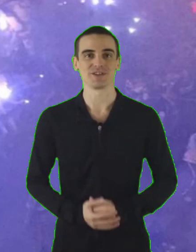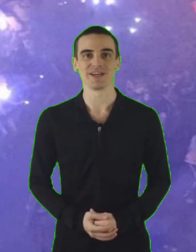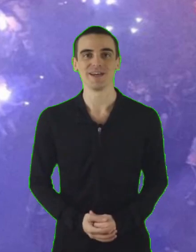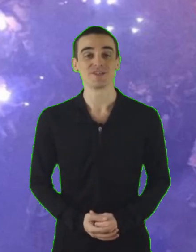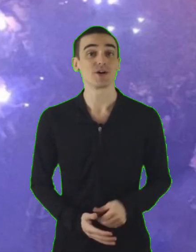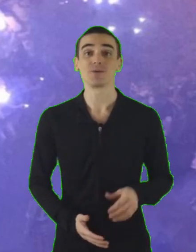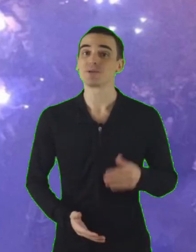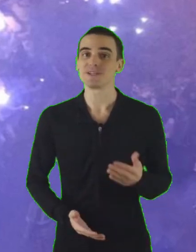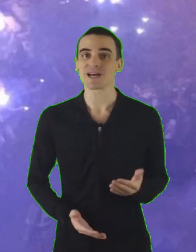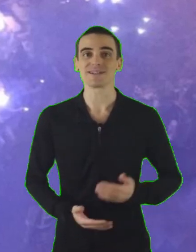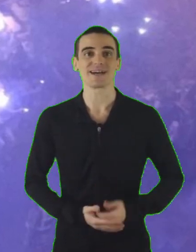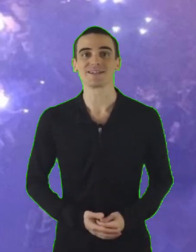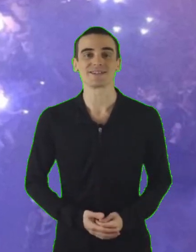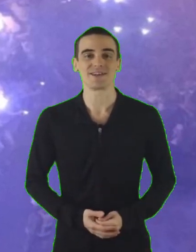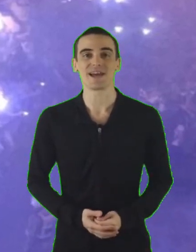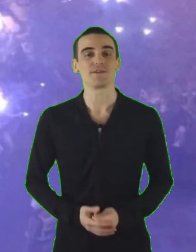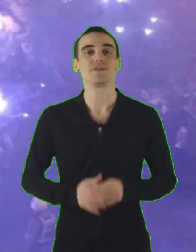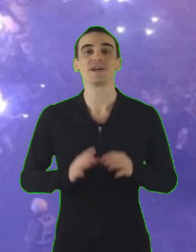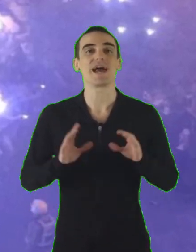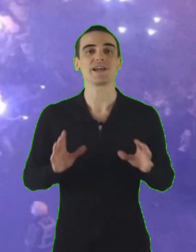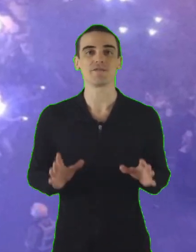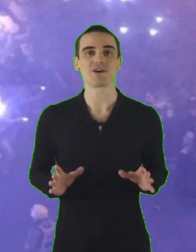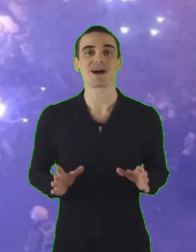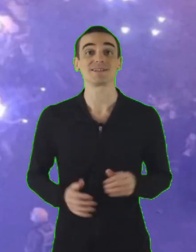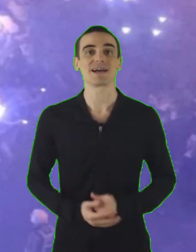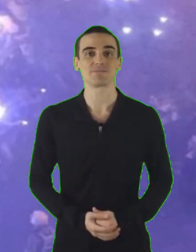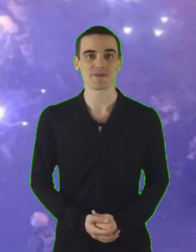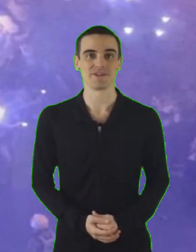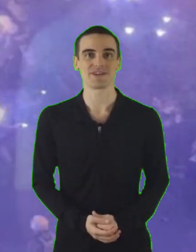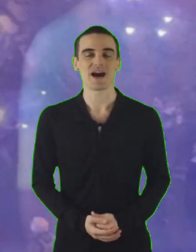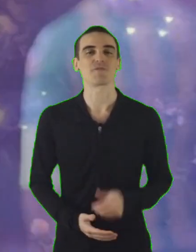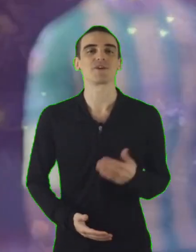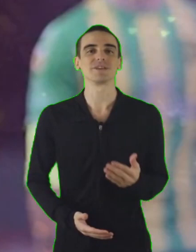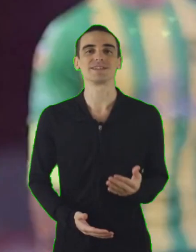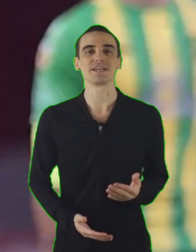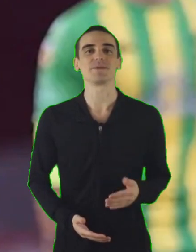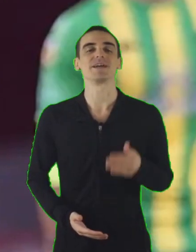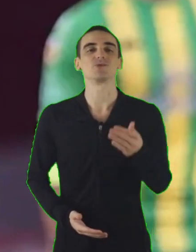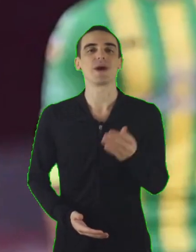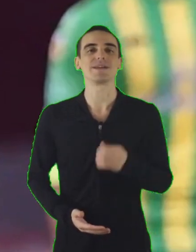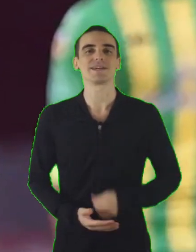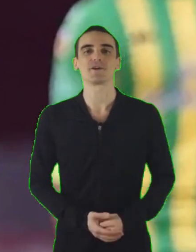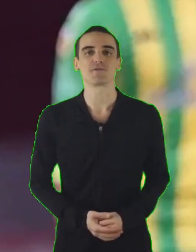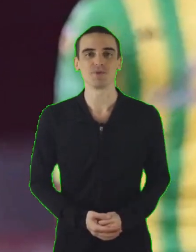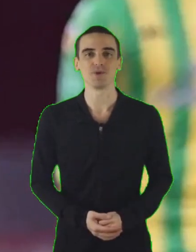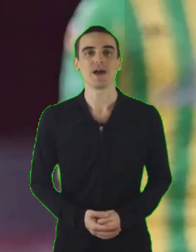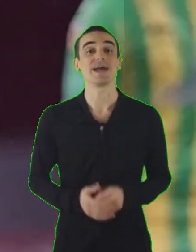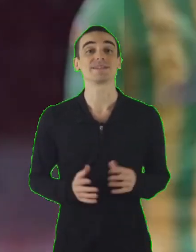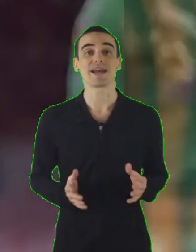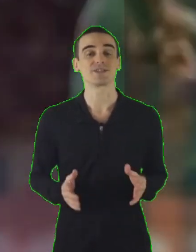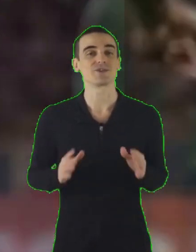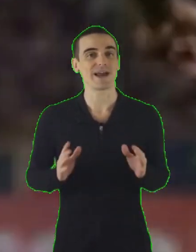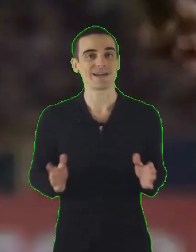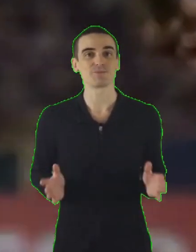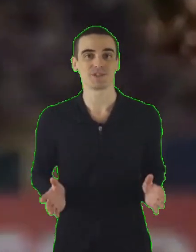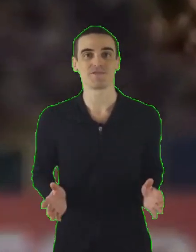de 28 anos está prestes a deixar o Independiente, da Argentina, para defender novamente o Cruzeiro. O Cruzeiro tem negociação encaminhada para contratar